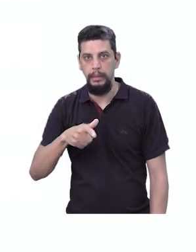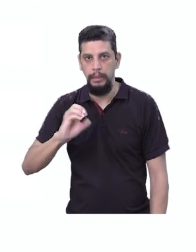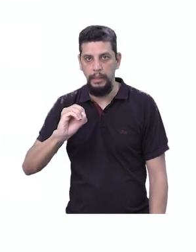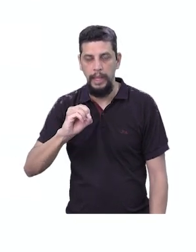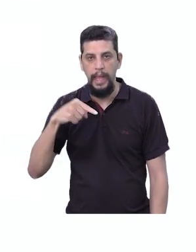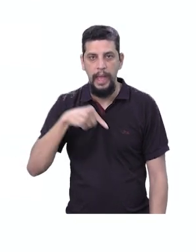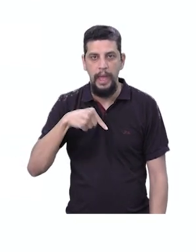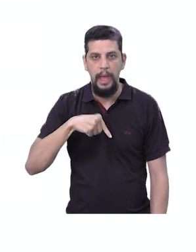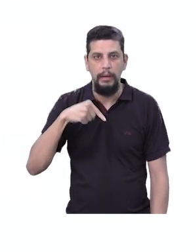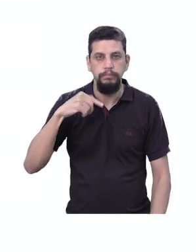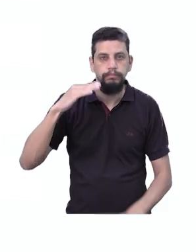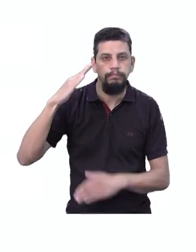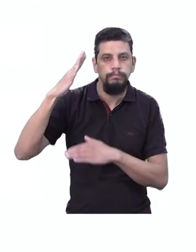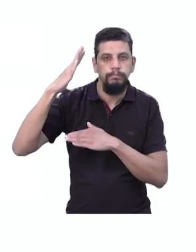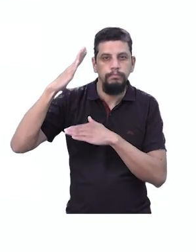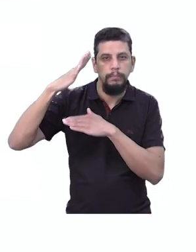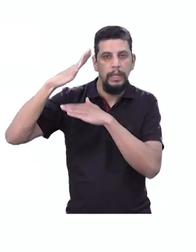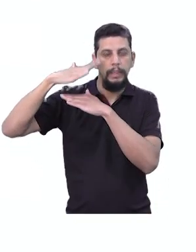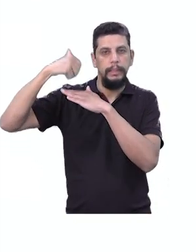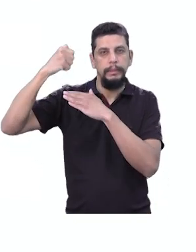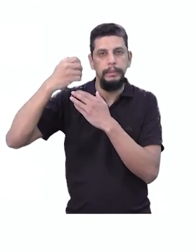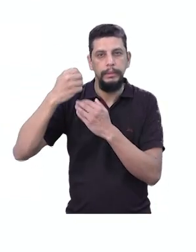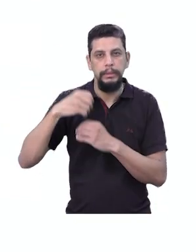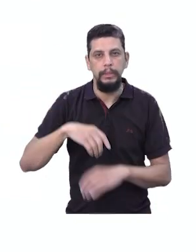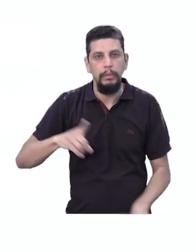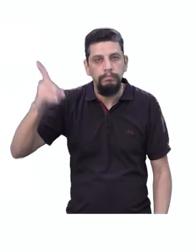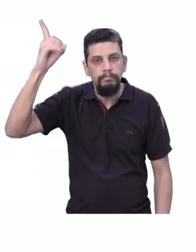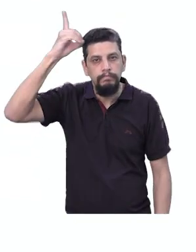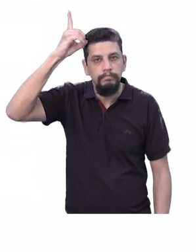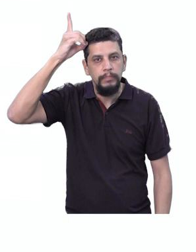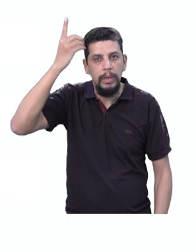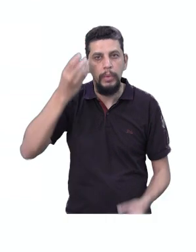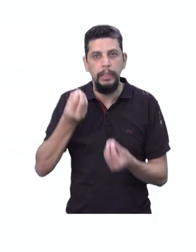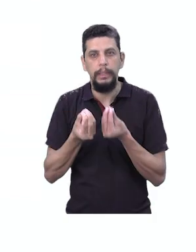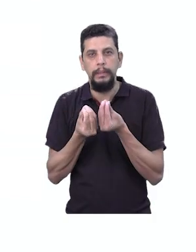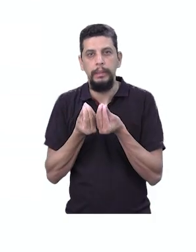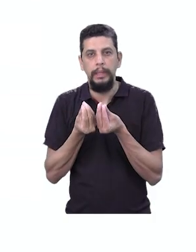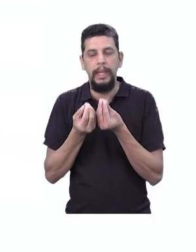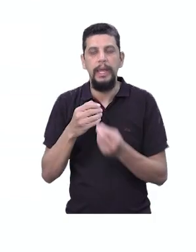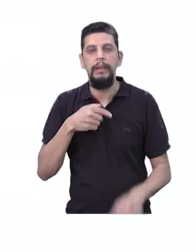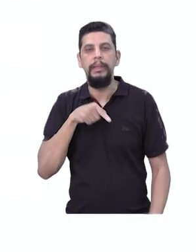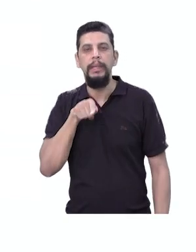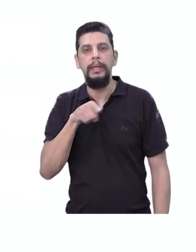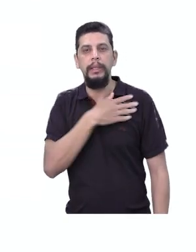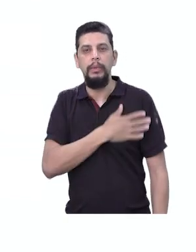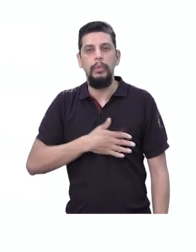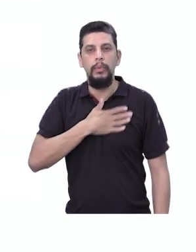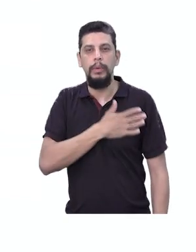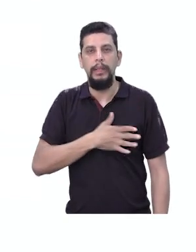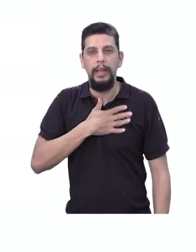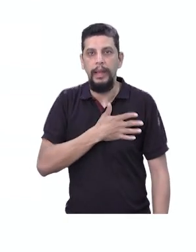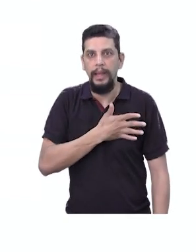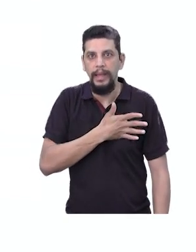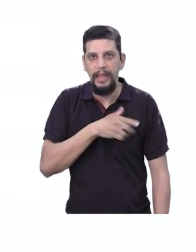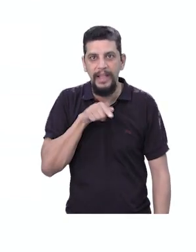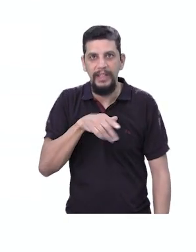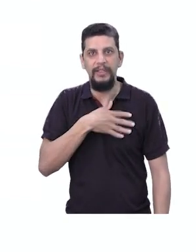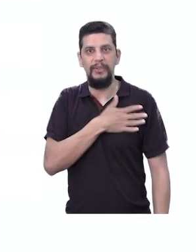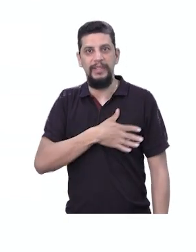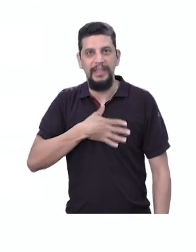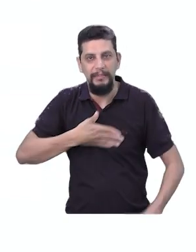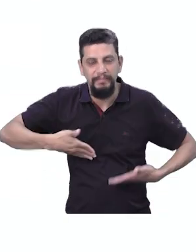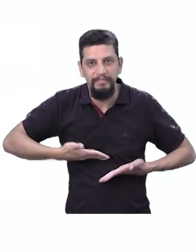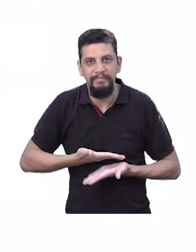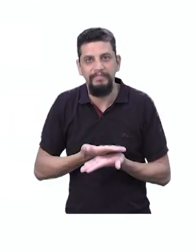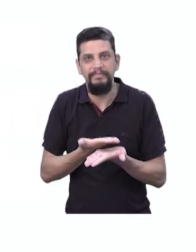a vocação, né? É o que ele queria fazer. Então, a missão dele, o que ele gostaria de fazer é encantar